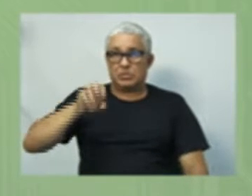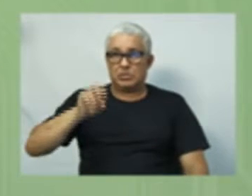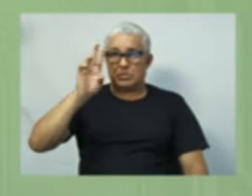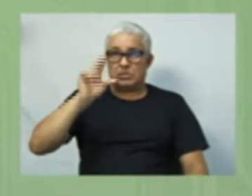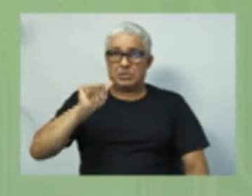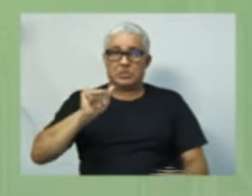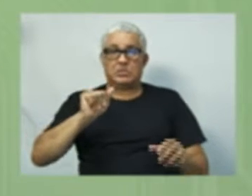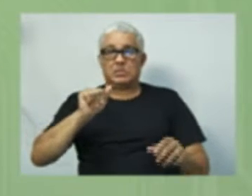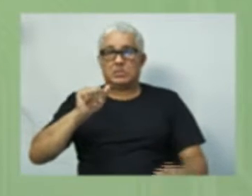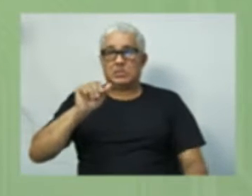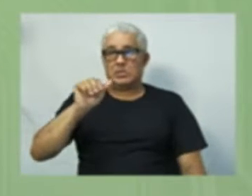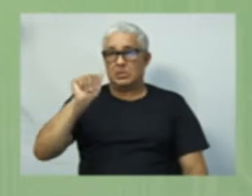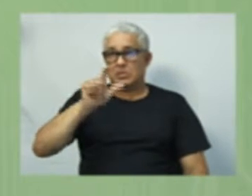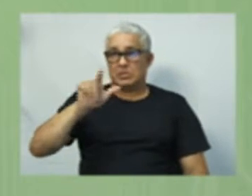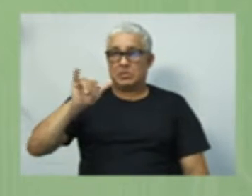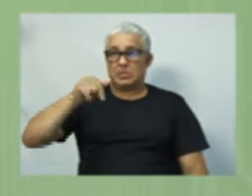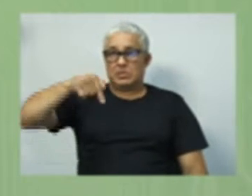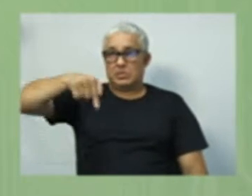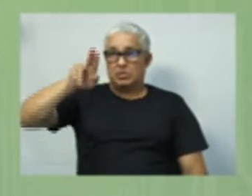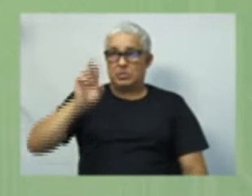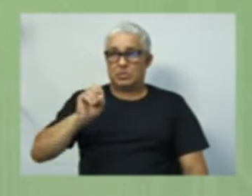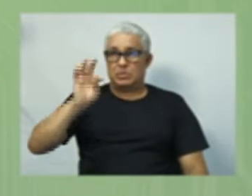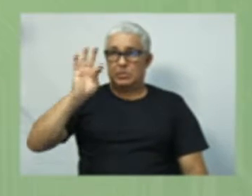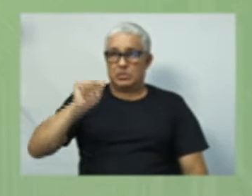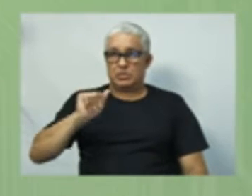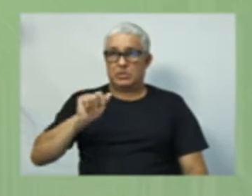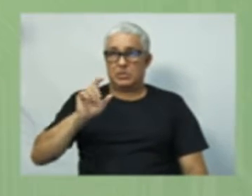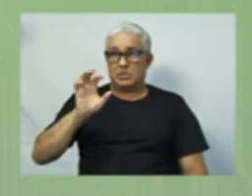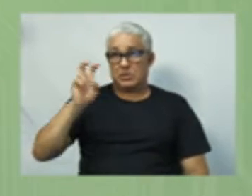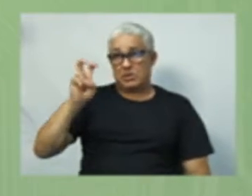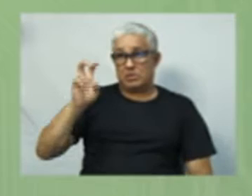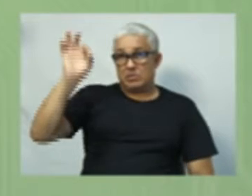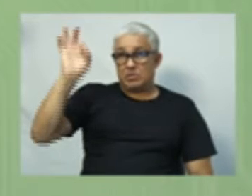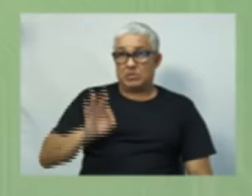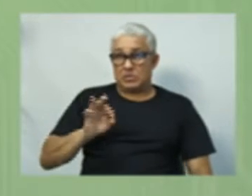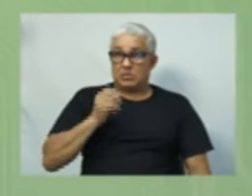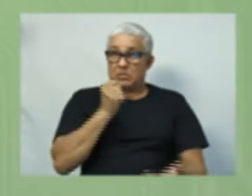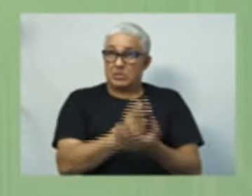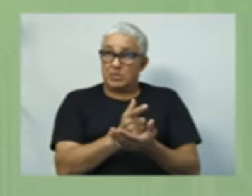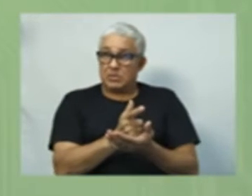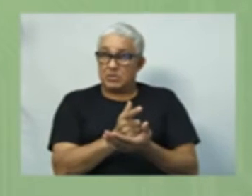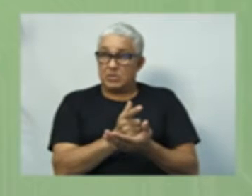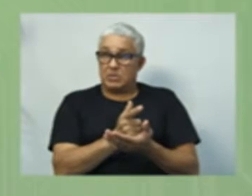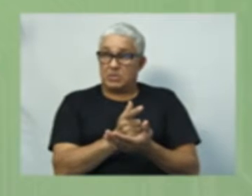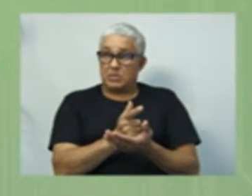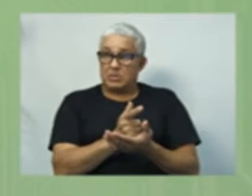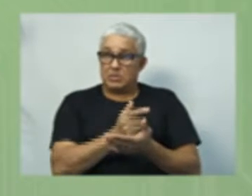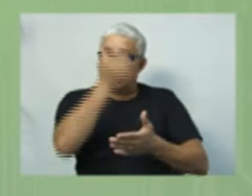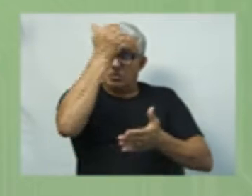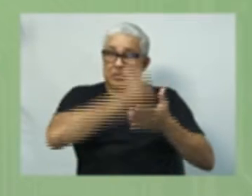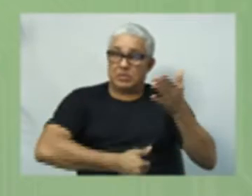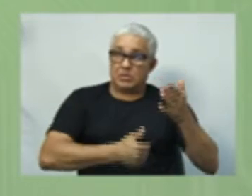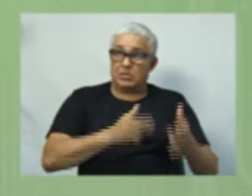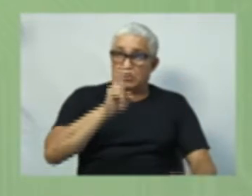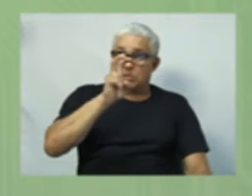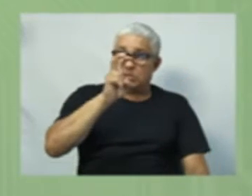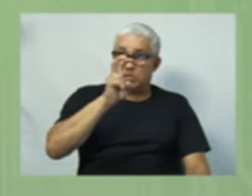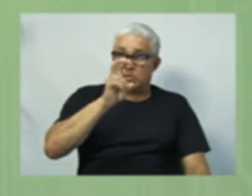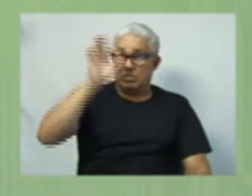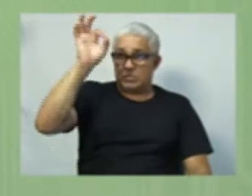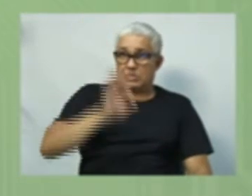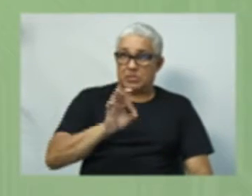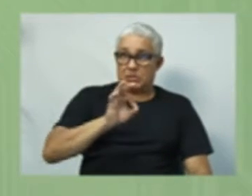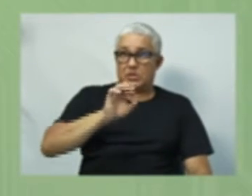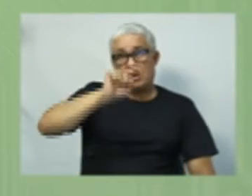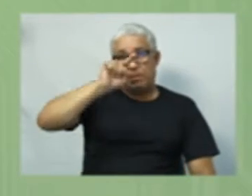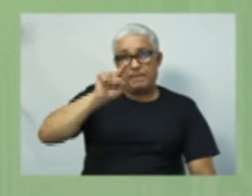que nesse caso seria 5%. Portanto, quanto que eu vou pagar de ISS? 5% de R$1.000. Não me pergunte porque